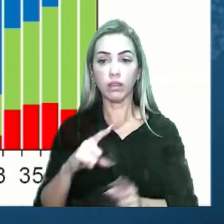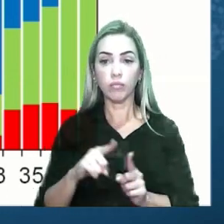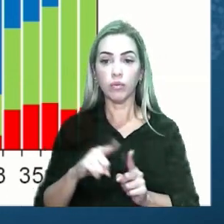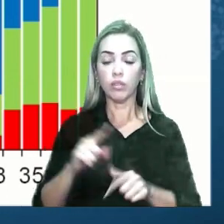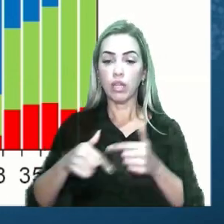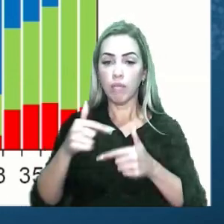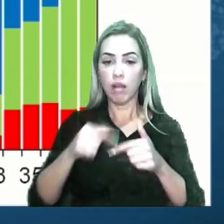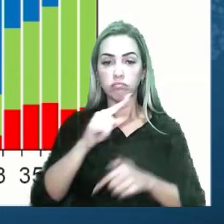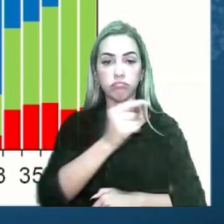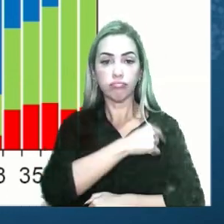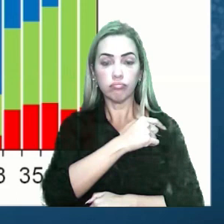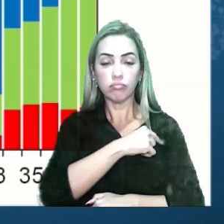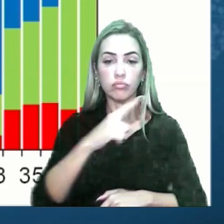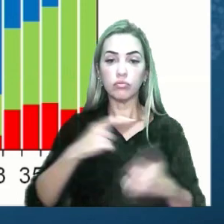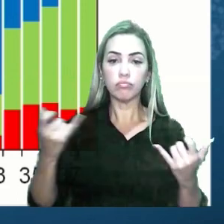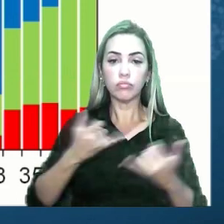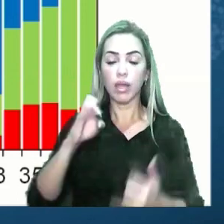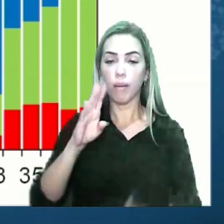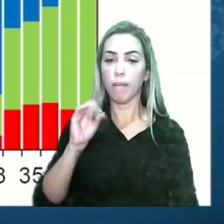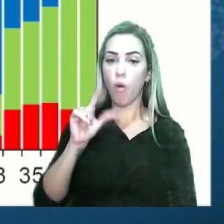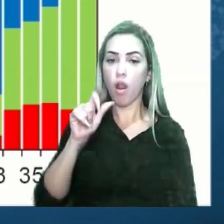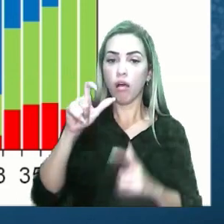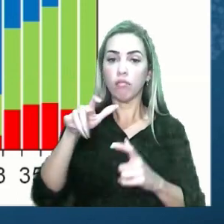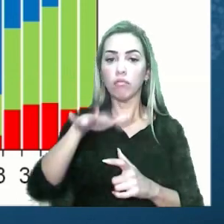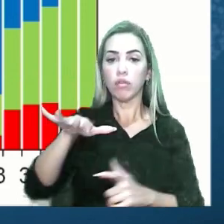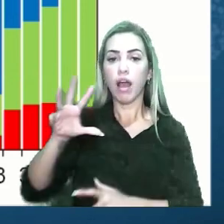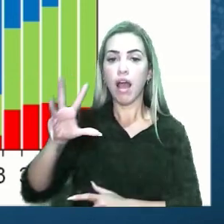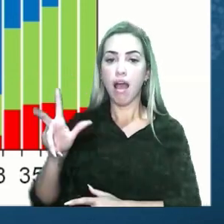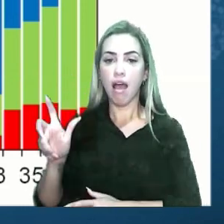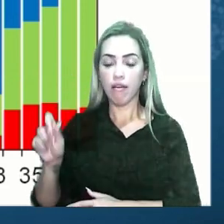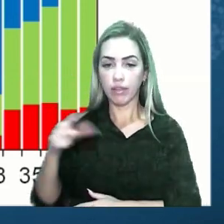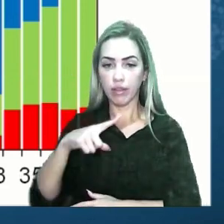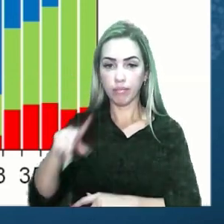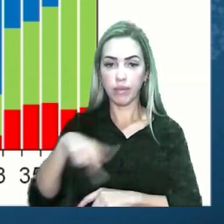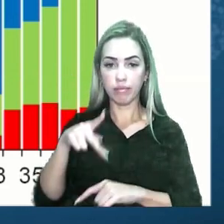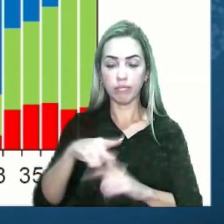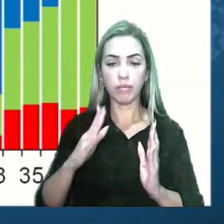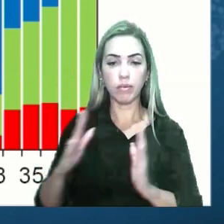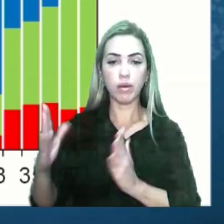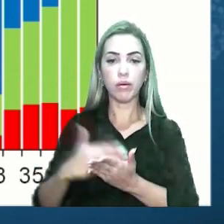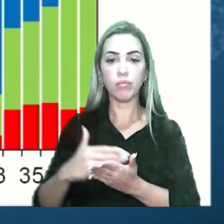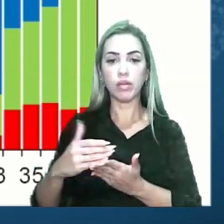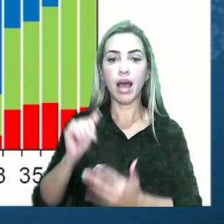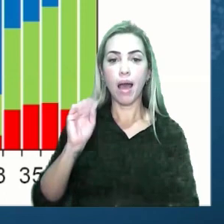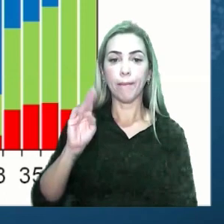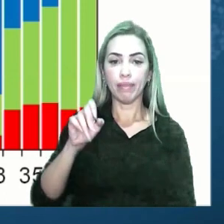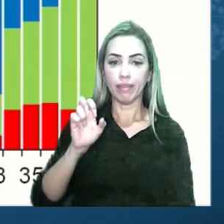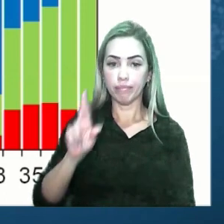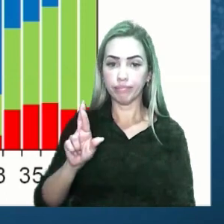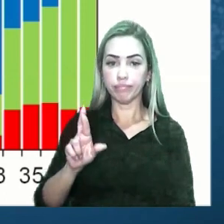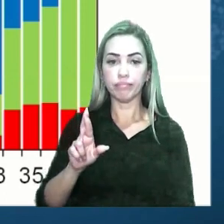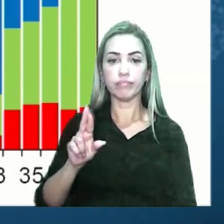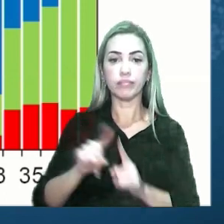trabalhar nessa vacina. Houve um surto de ebola na África Ocidental, em 3 países, começando com a Guiné e